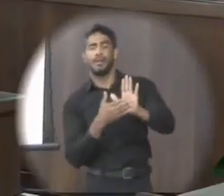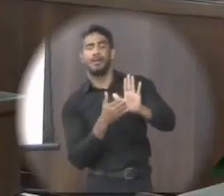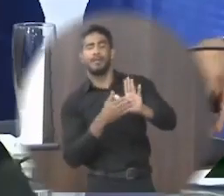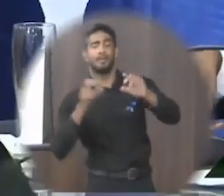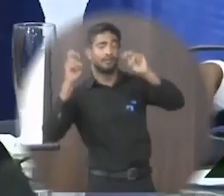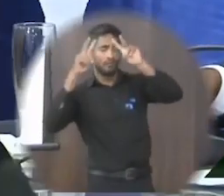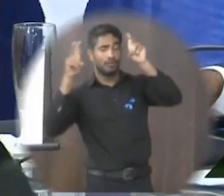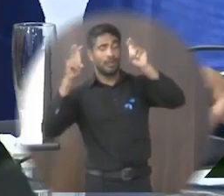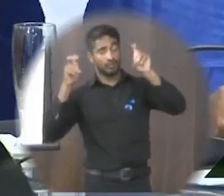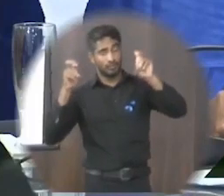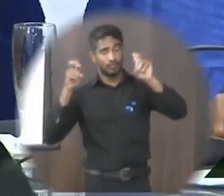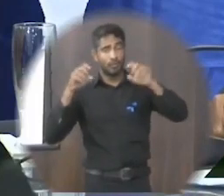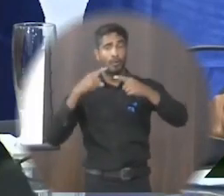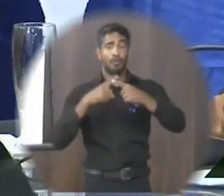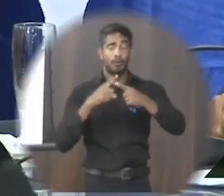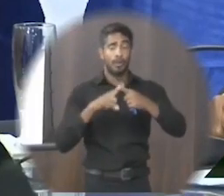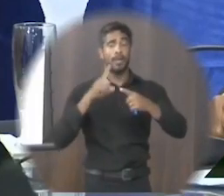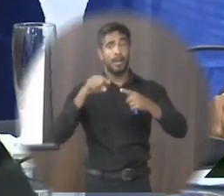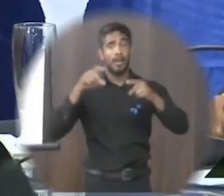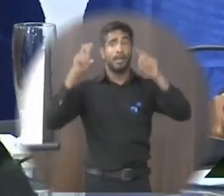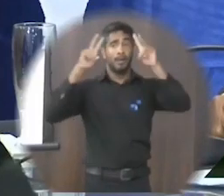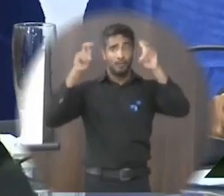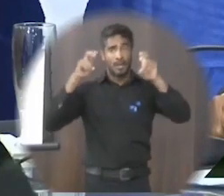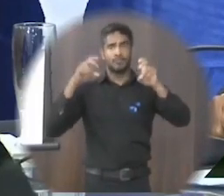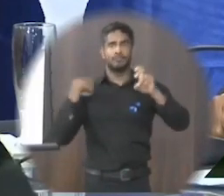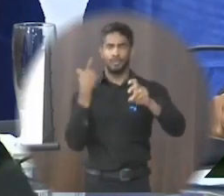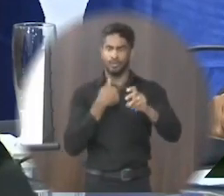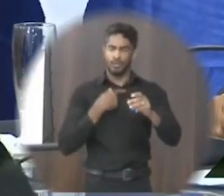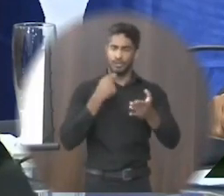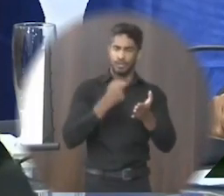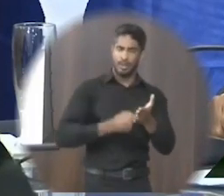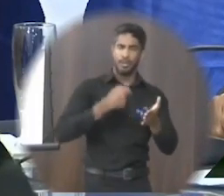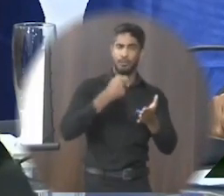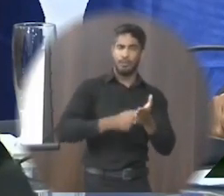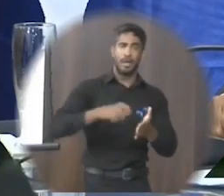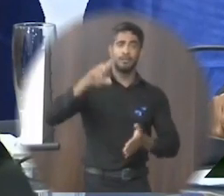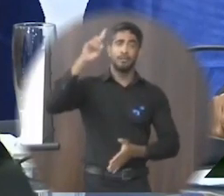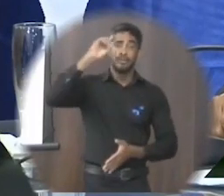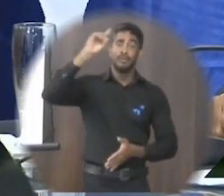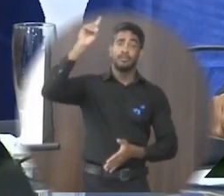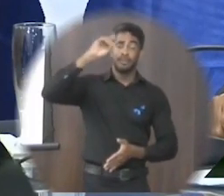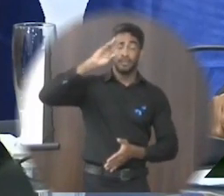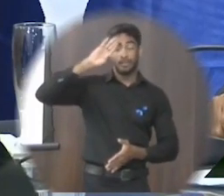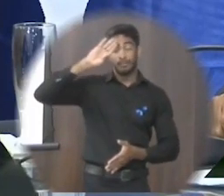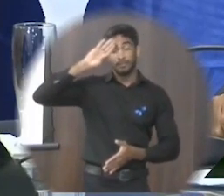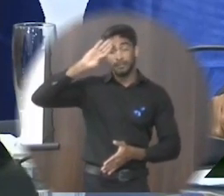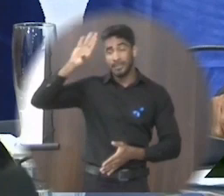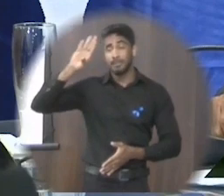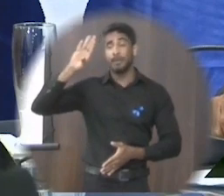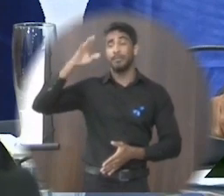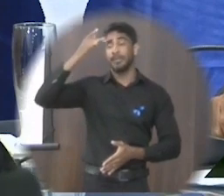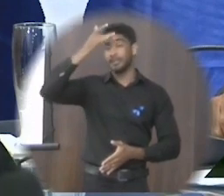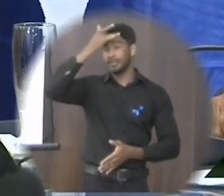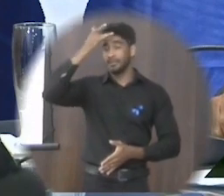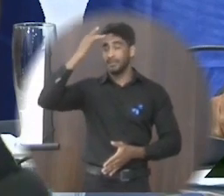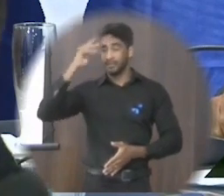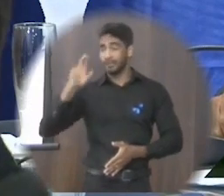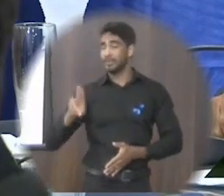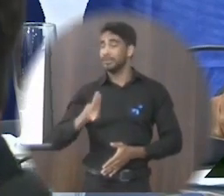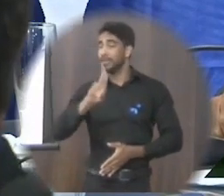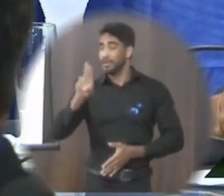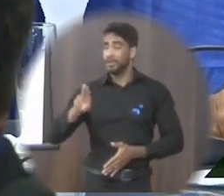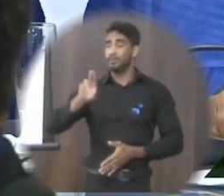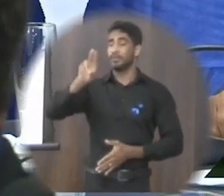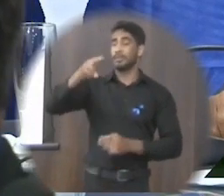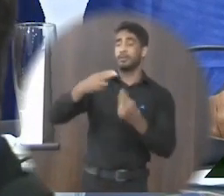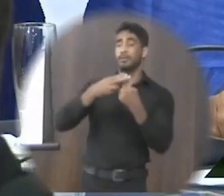assunto. É um assunto que eu acho que todos nós somos cobrados dia a dia, principalmente aqueles que usam o